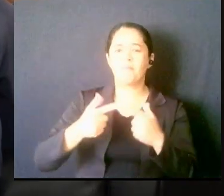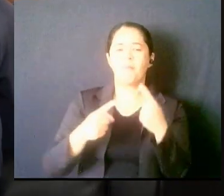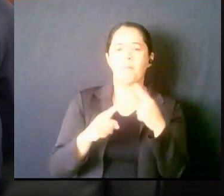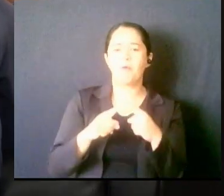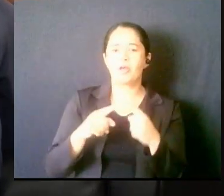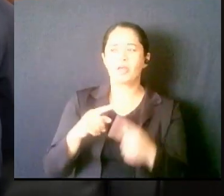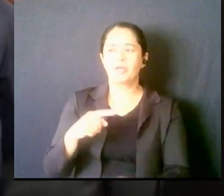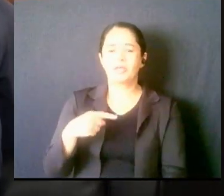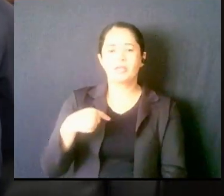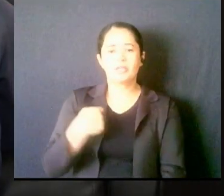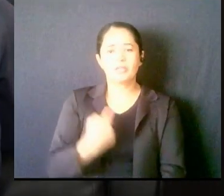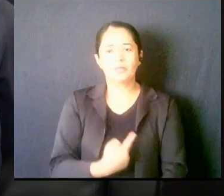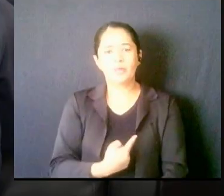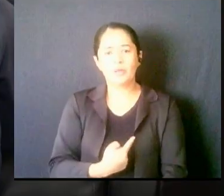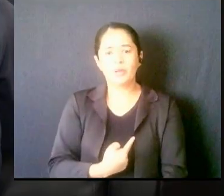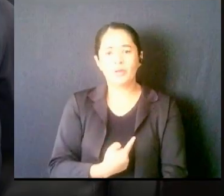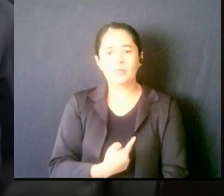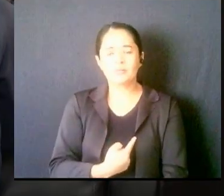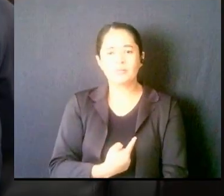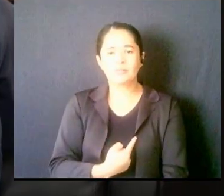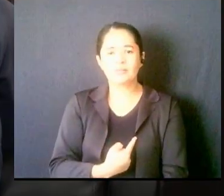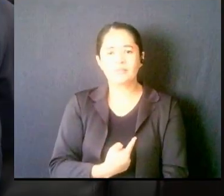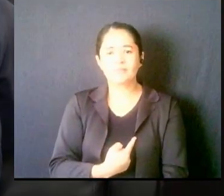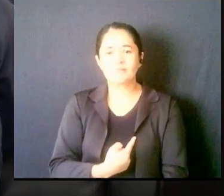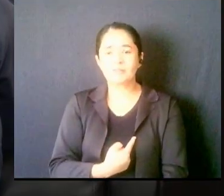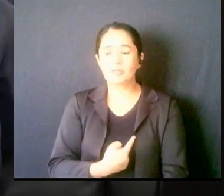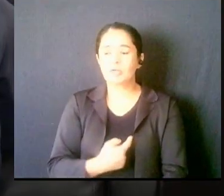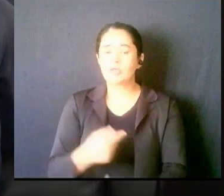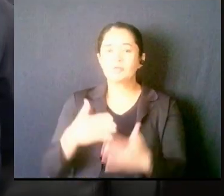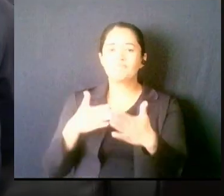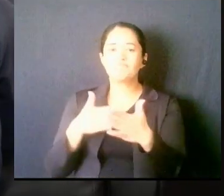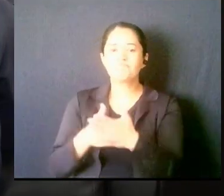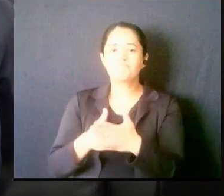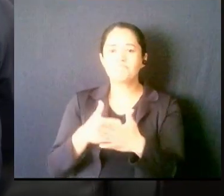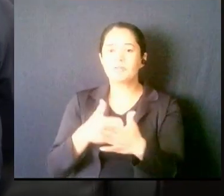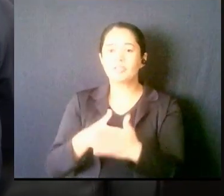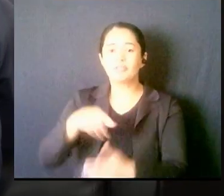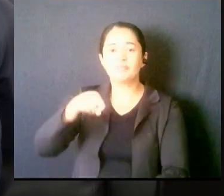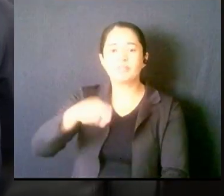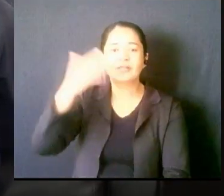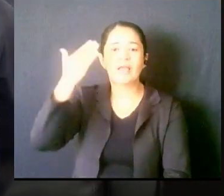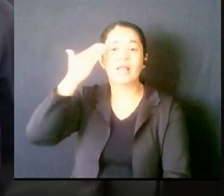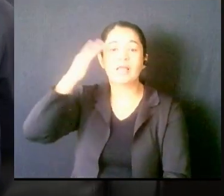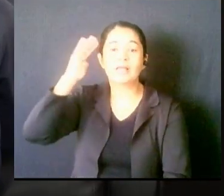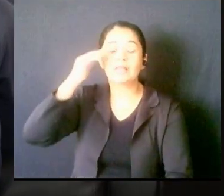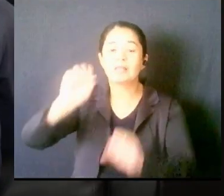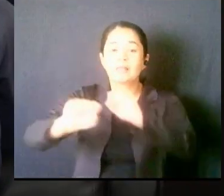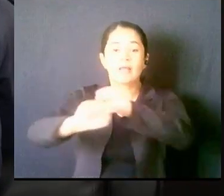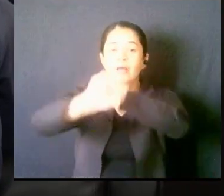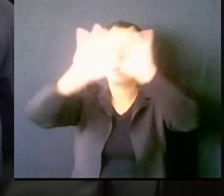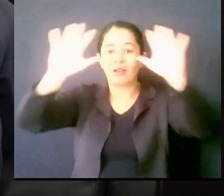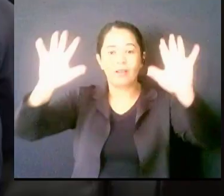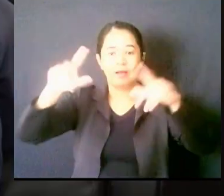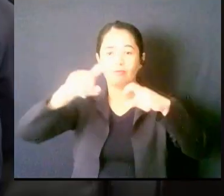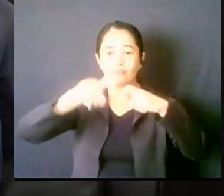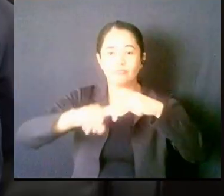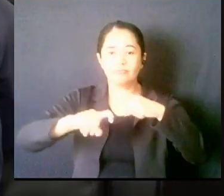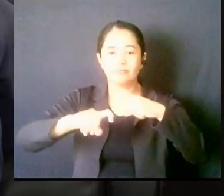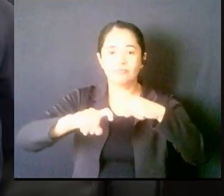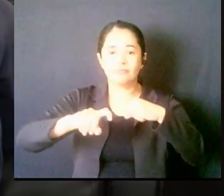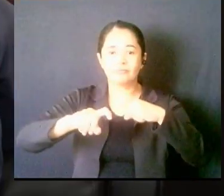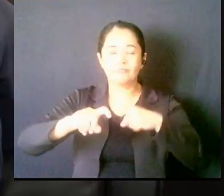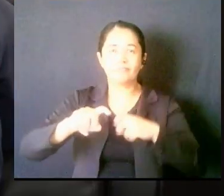a pessoa consiga compreender os aspectos amplos da sexualidade. Então não é para que